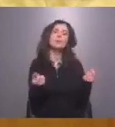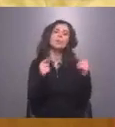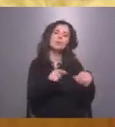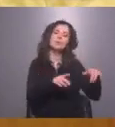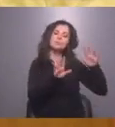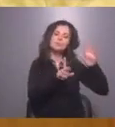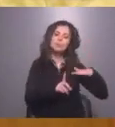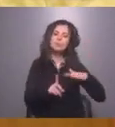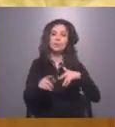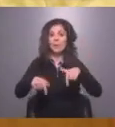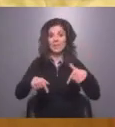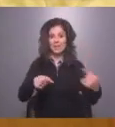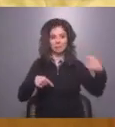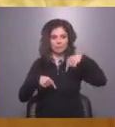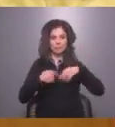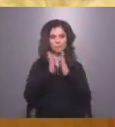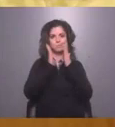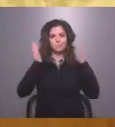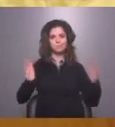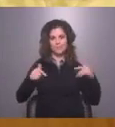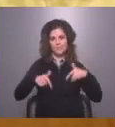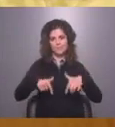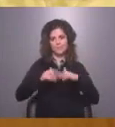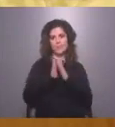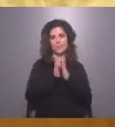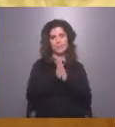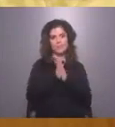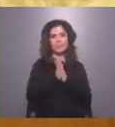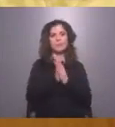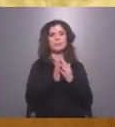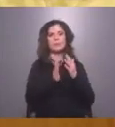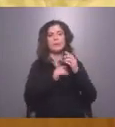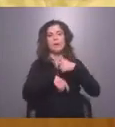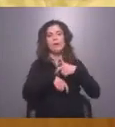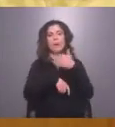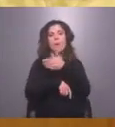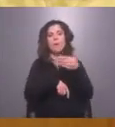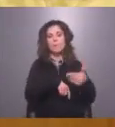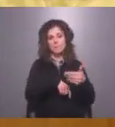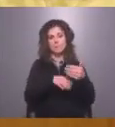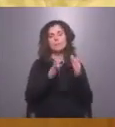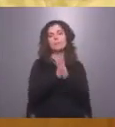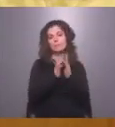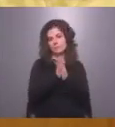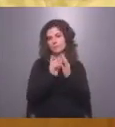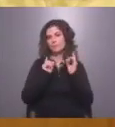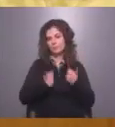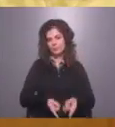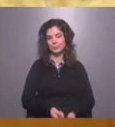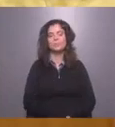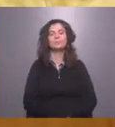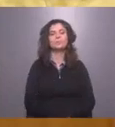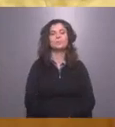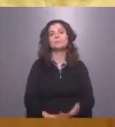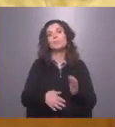em procissão para esta Basílica da Santíssima Trindade, onde celebraremos às 11 horas a Santa Missa. Não